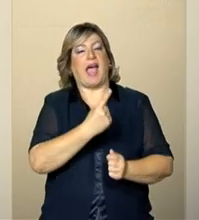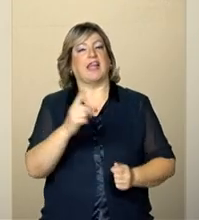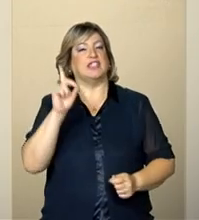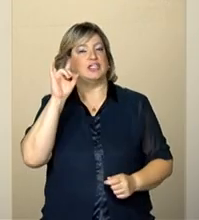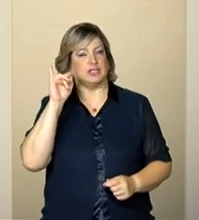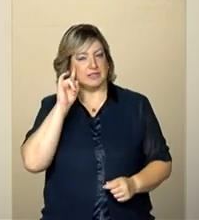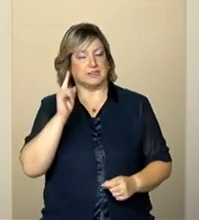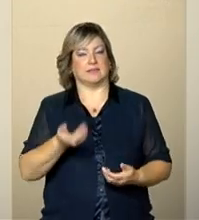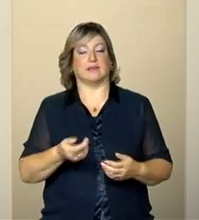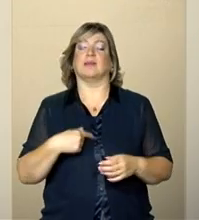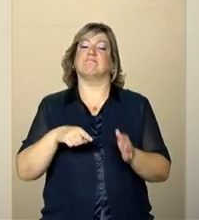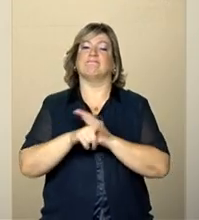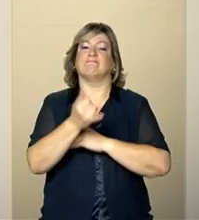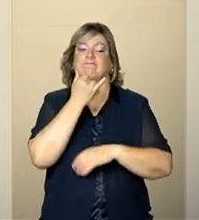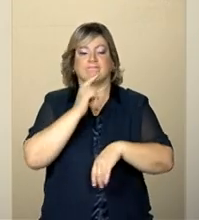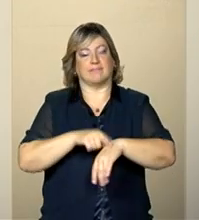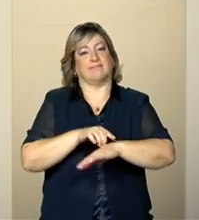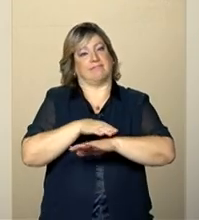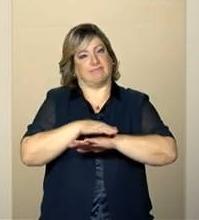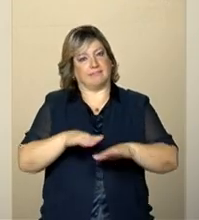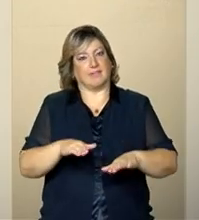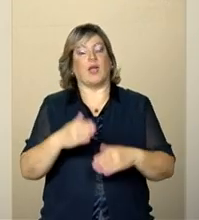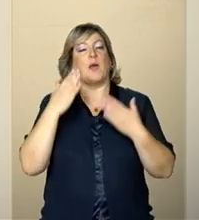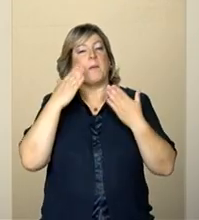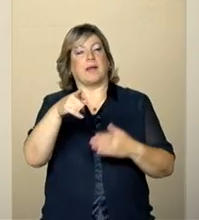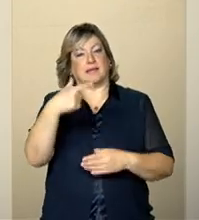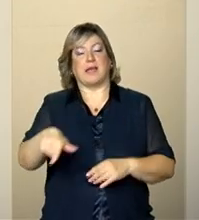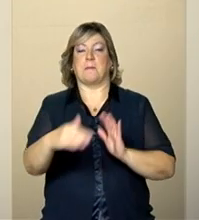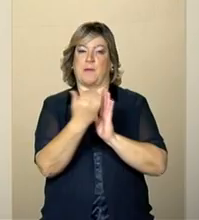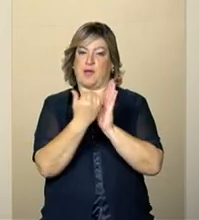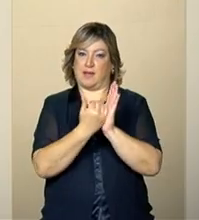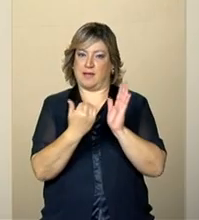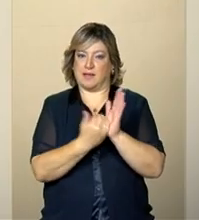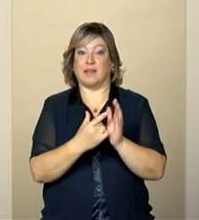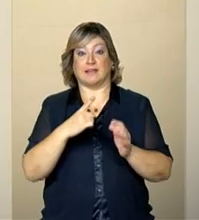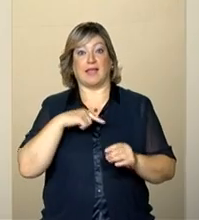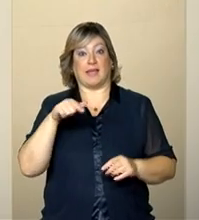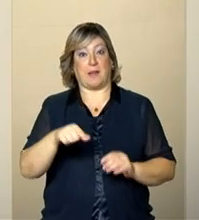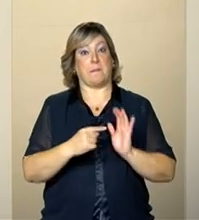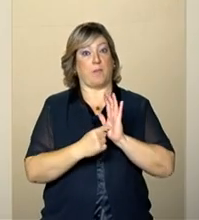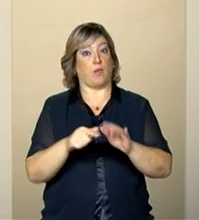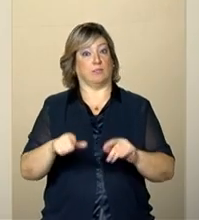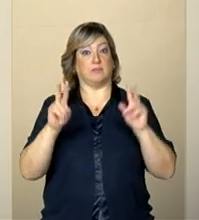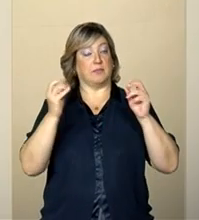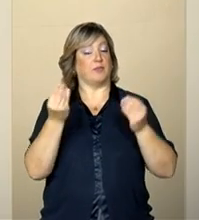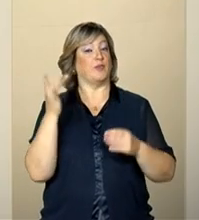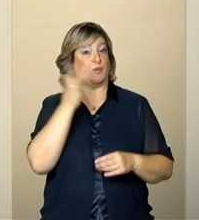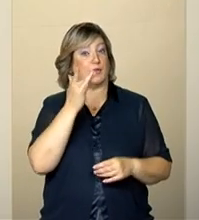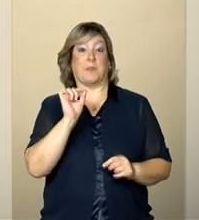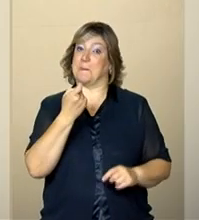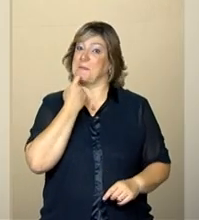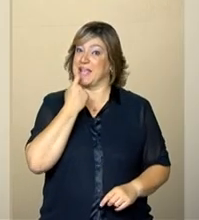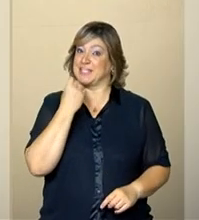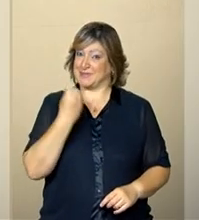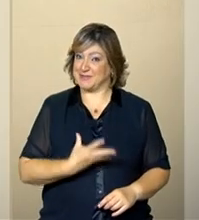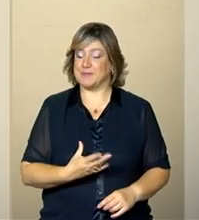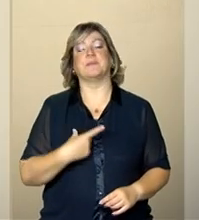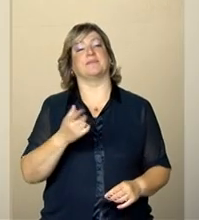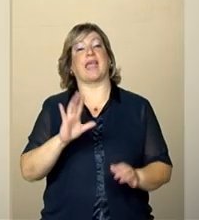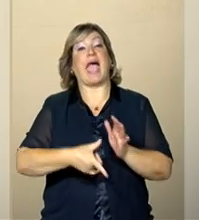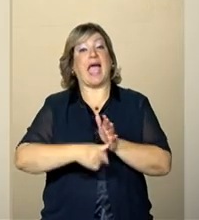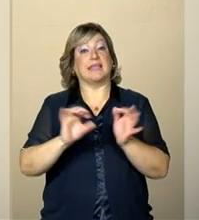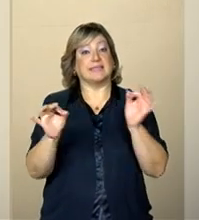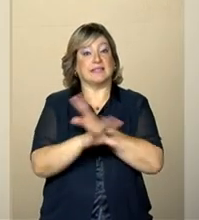dia presidenta Infelizmente o nosso tempo hoje chegou ao fim obrigado por mais esse café que tratou de um tema tão gostoso que é o peixe antes de